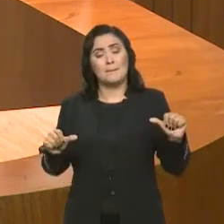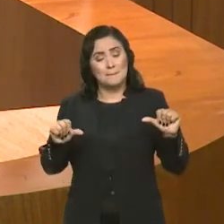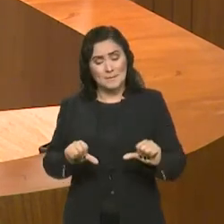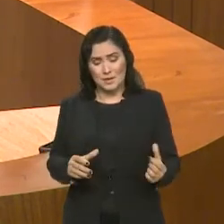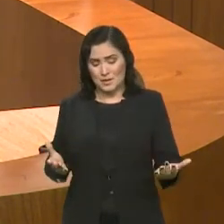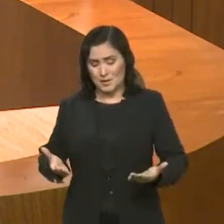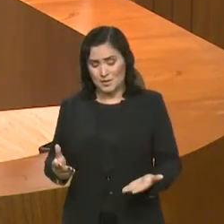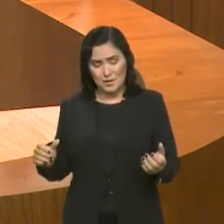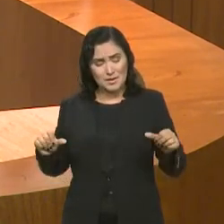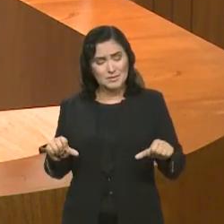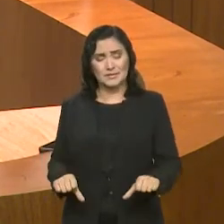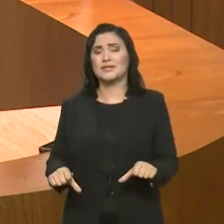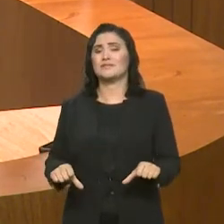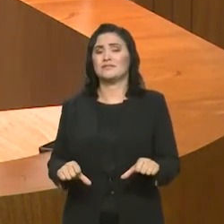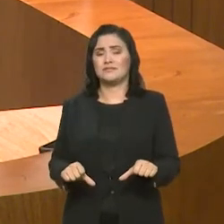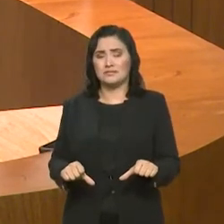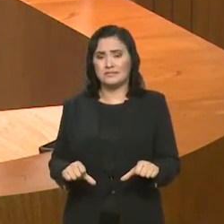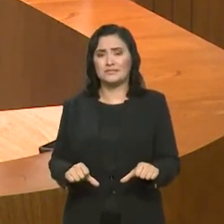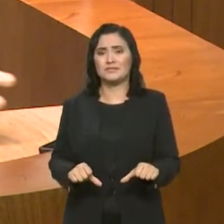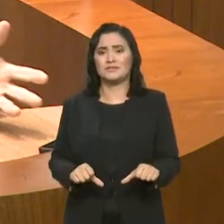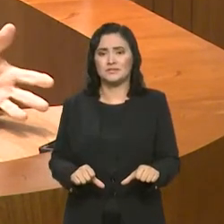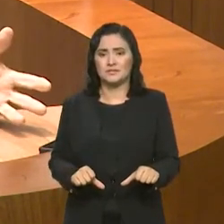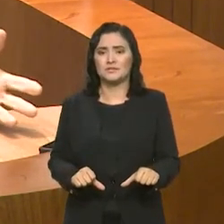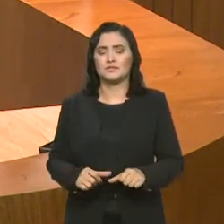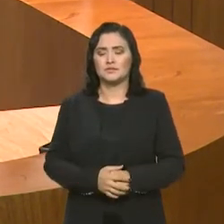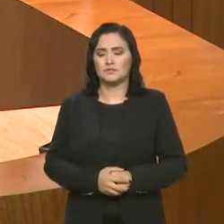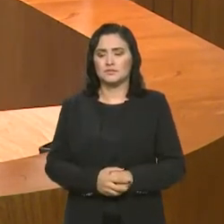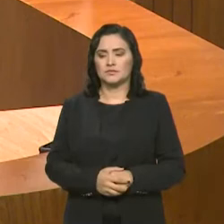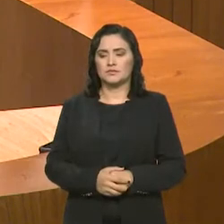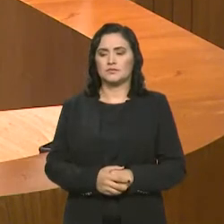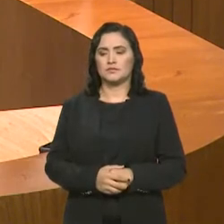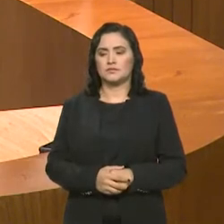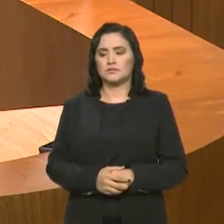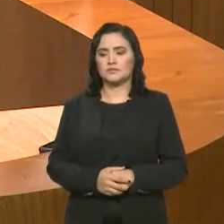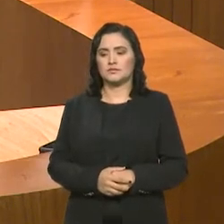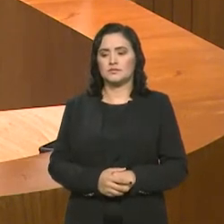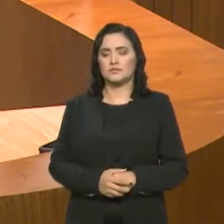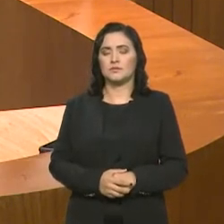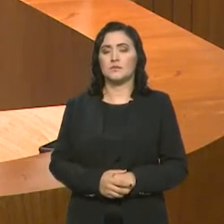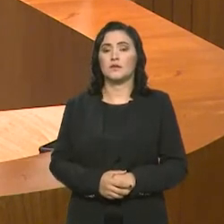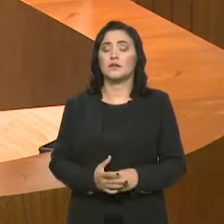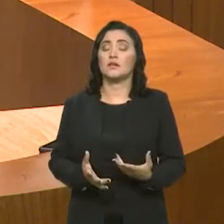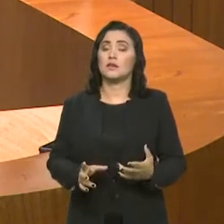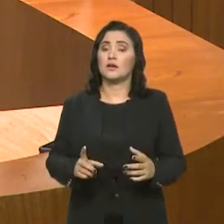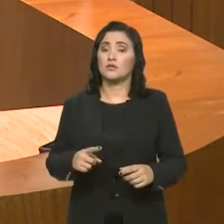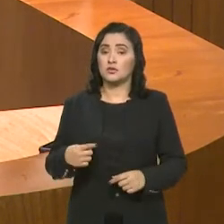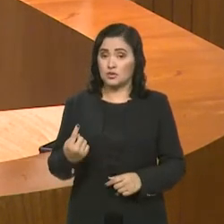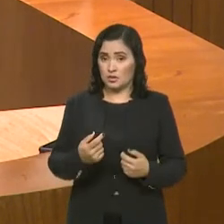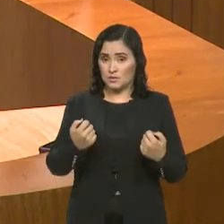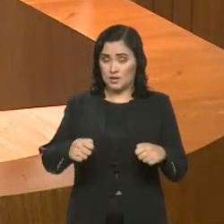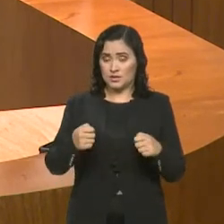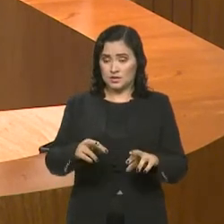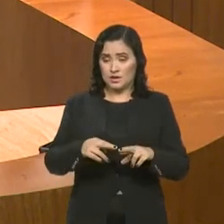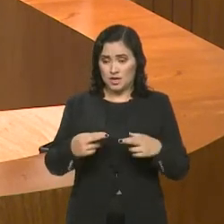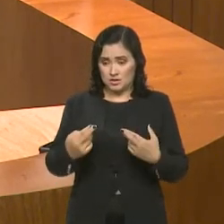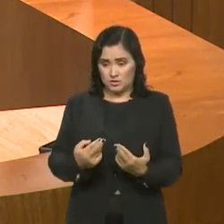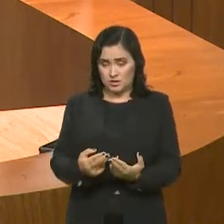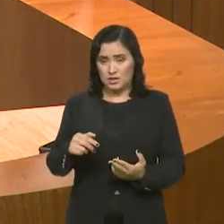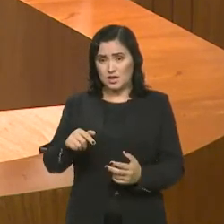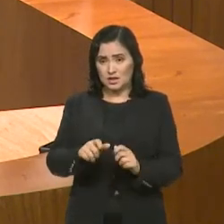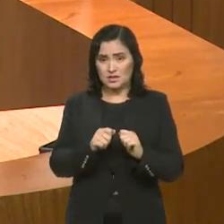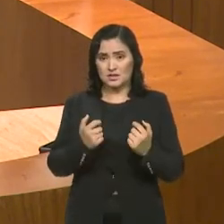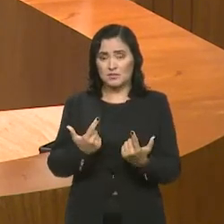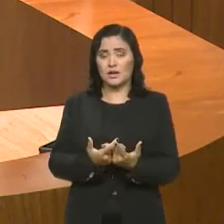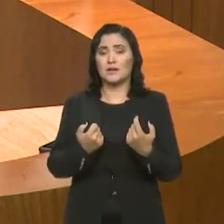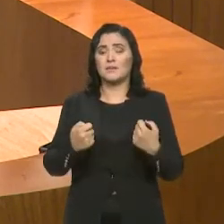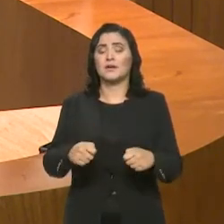ainda nessa travessia. Então, não sei, nós temos que reunir, aqui a casa tem que tomar providências, tem que